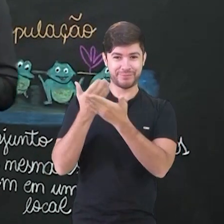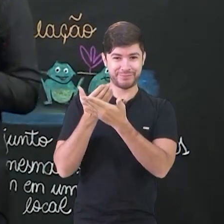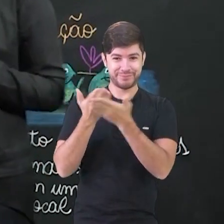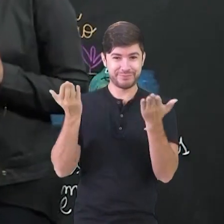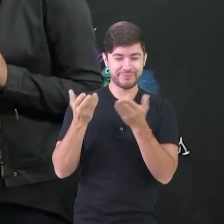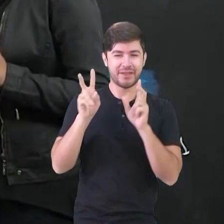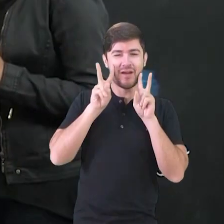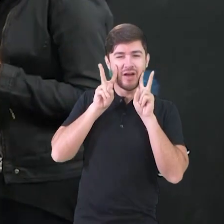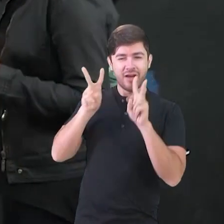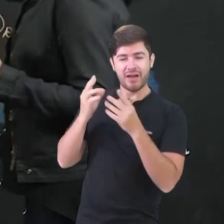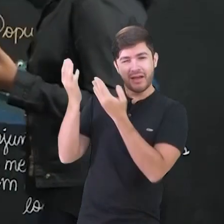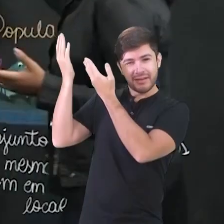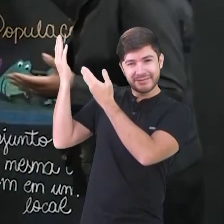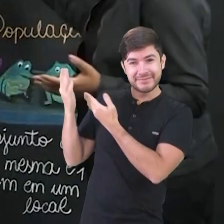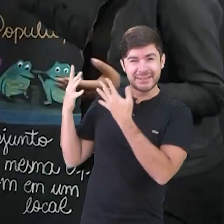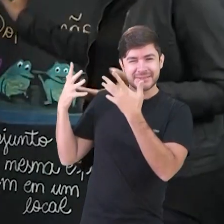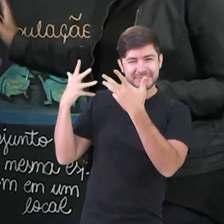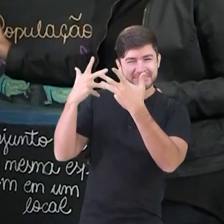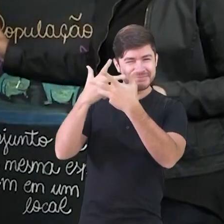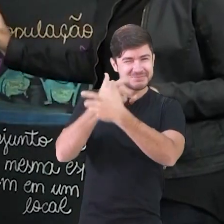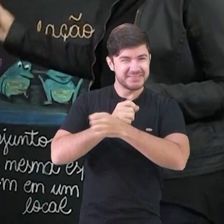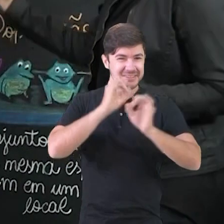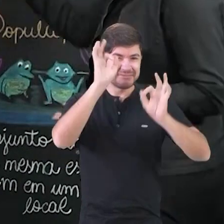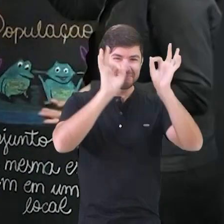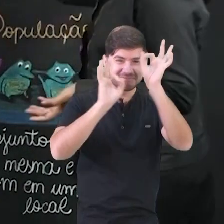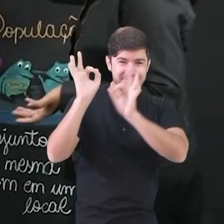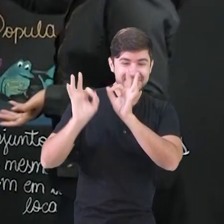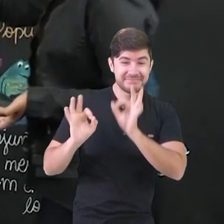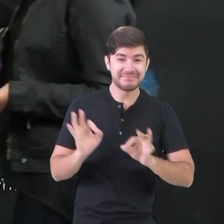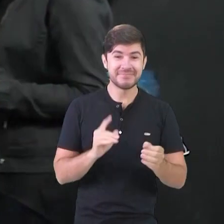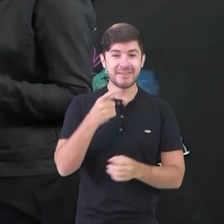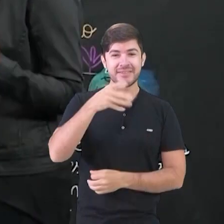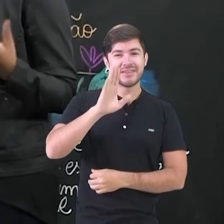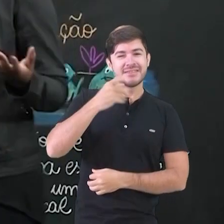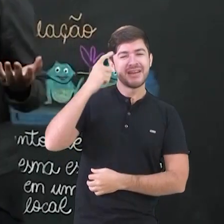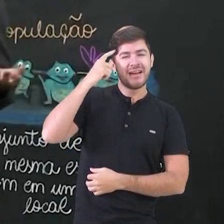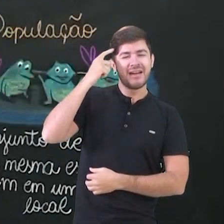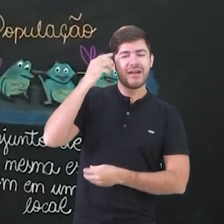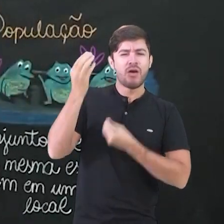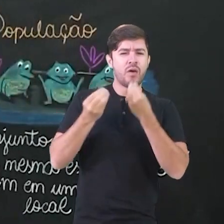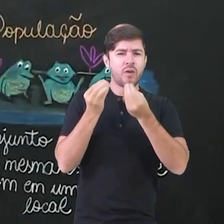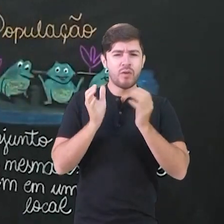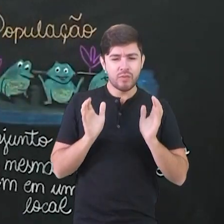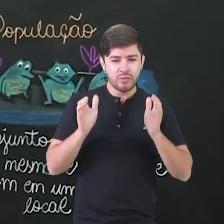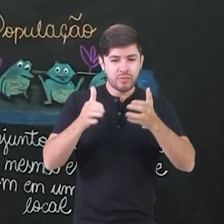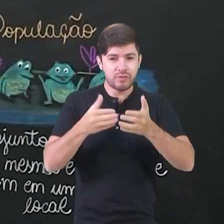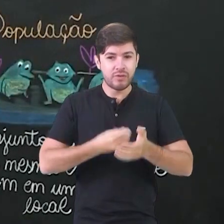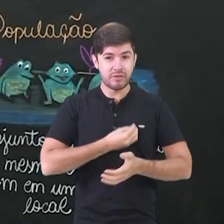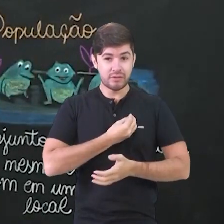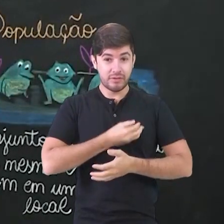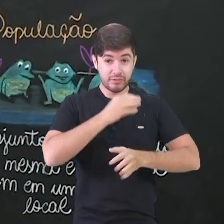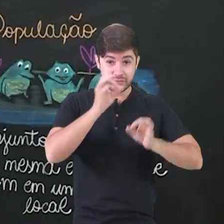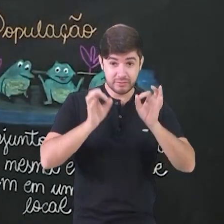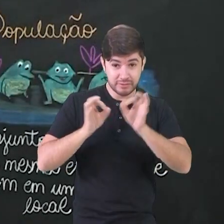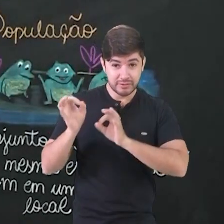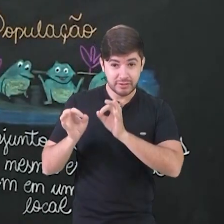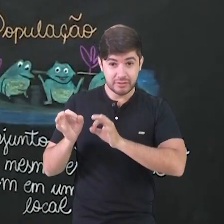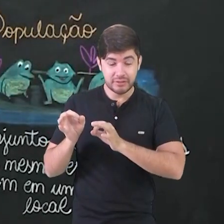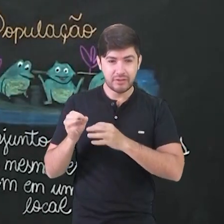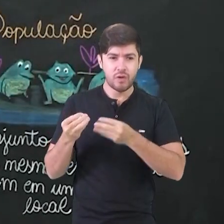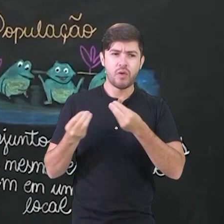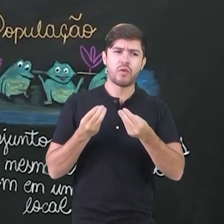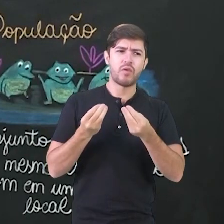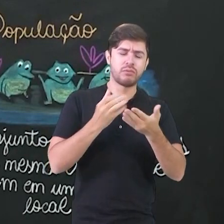hoje. Dá uma olhada nessa beleza de quadro. Você já pensou como os seres vivos se organizam? Como que a